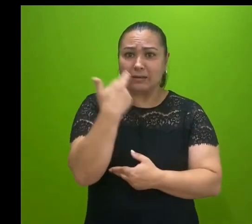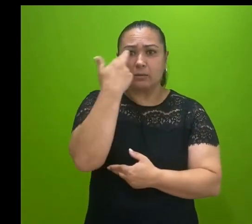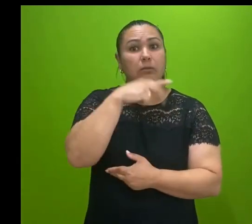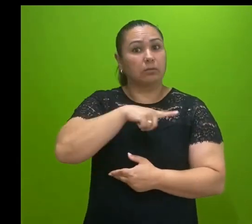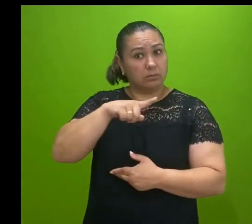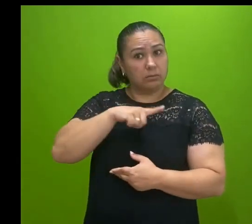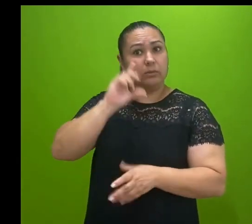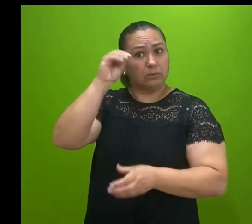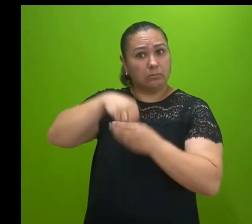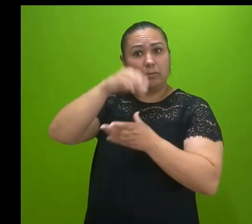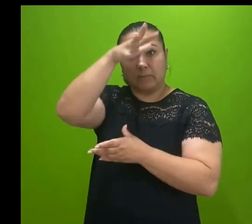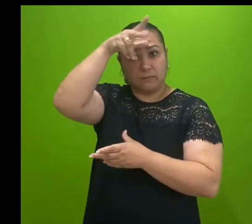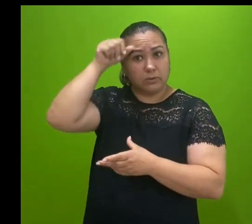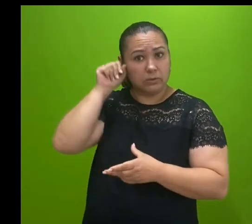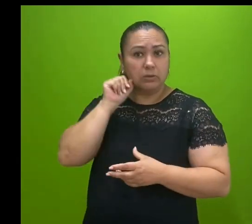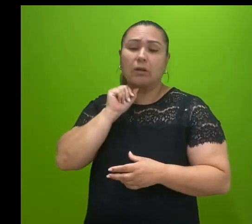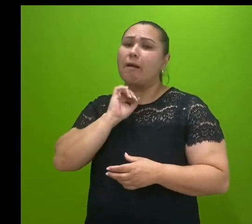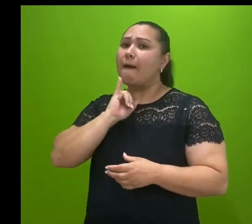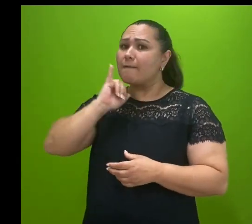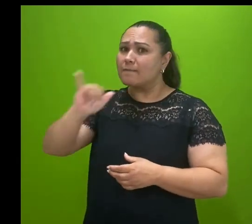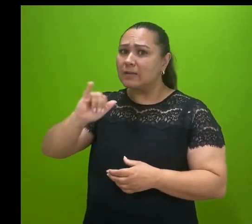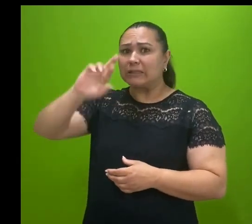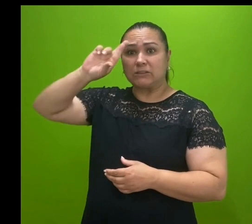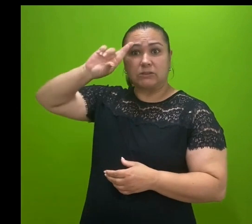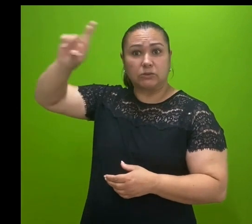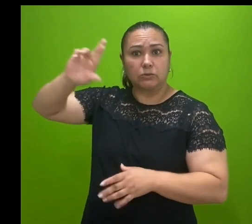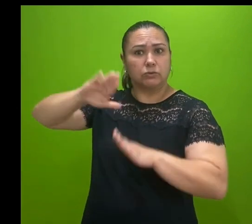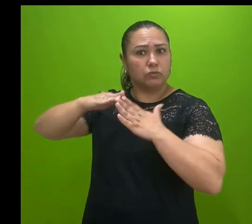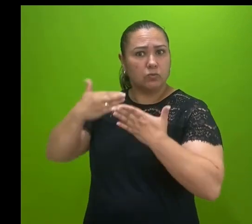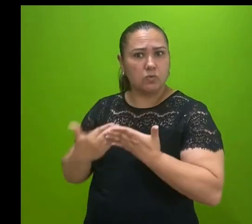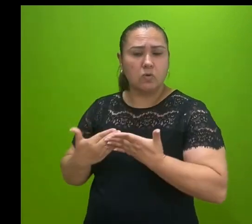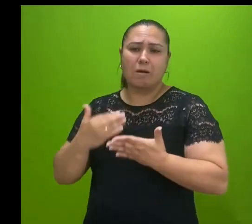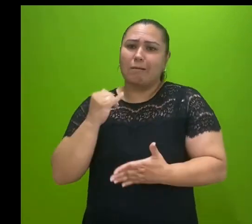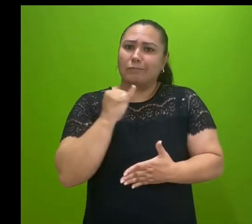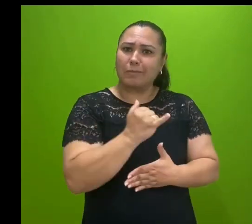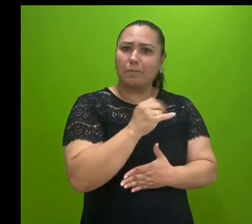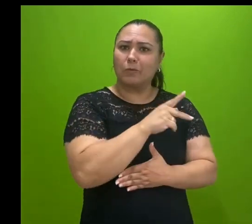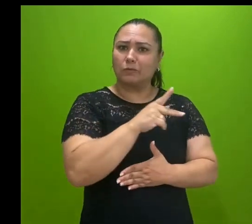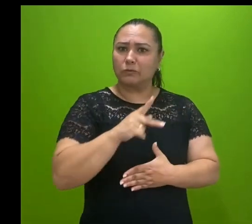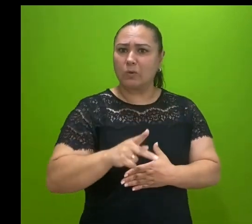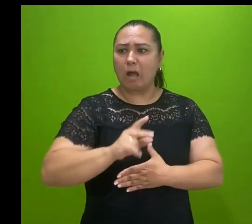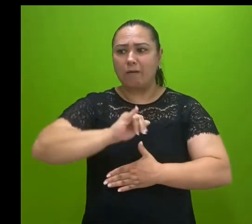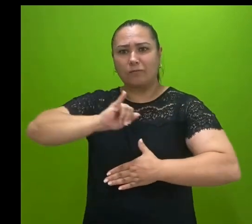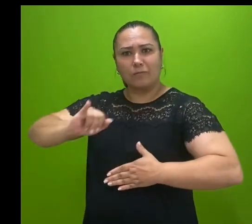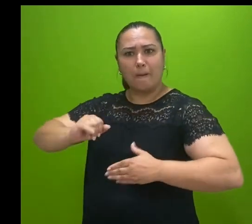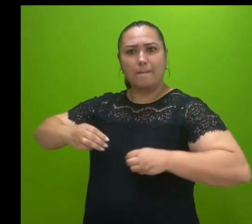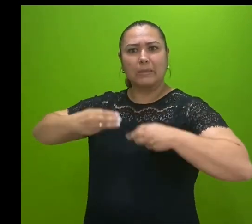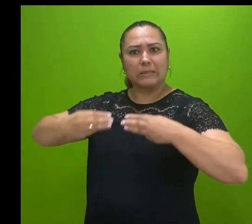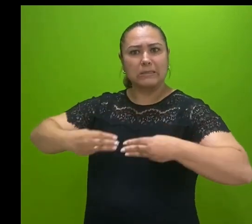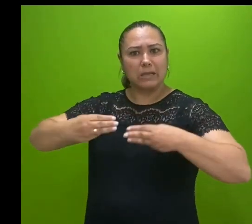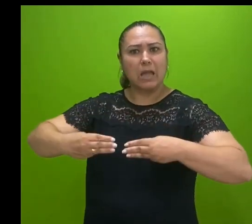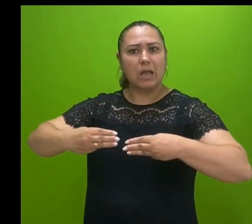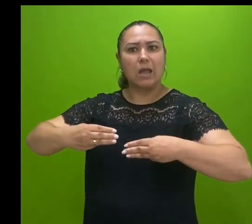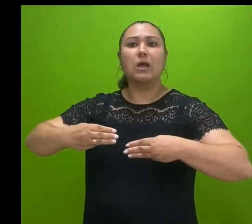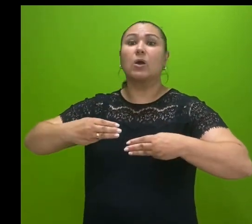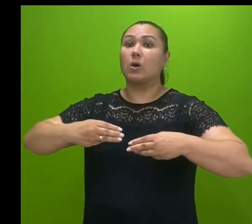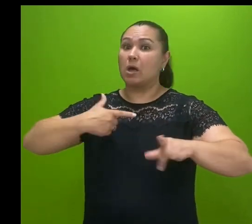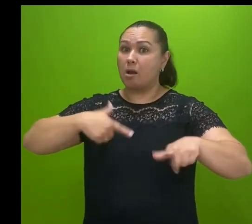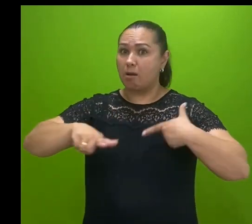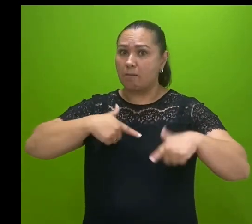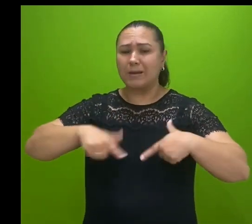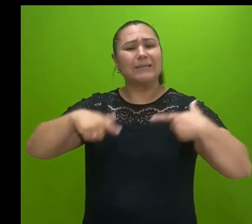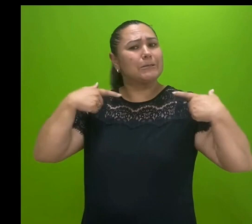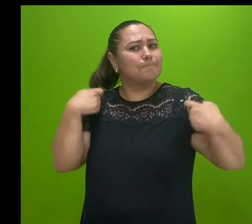na prefeitura, levando isso para a diretoria da escola, para a professora, no Ministério Público